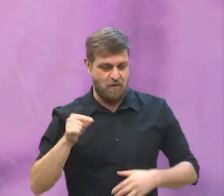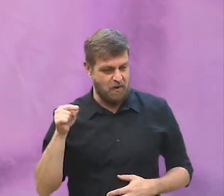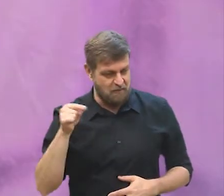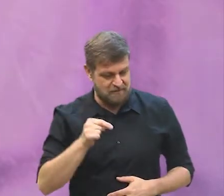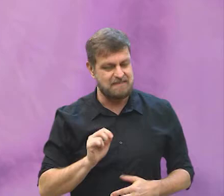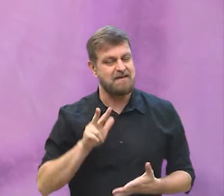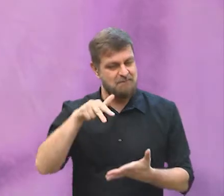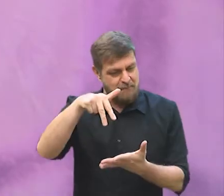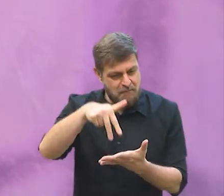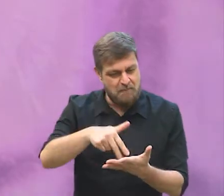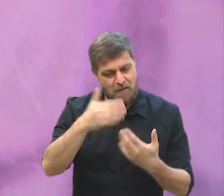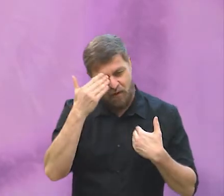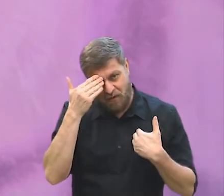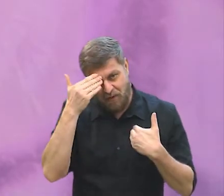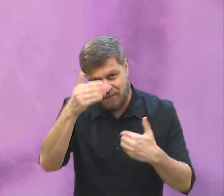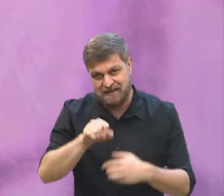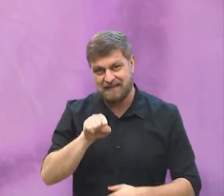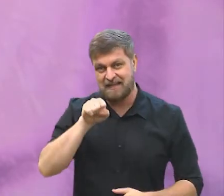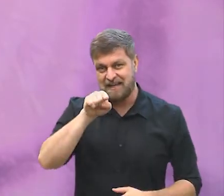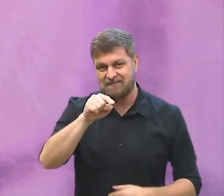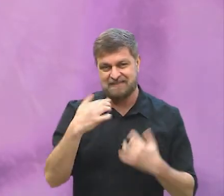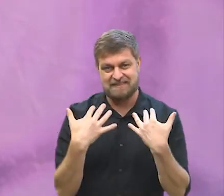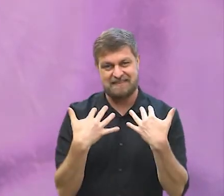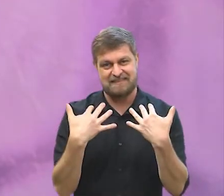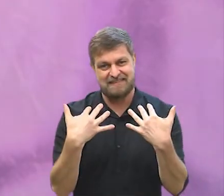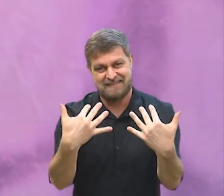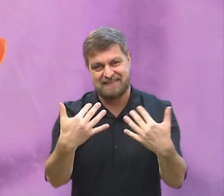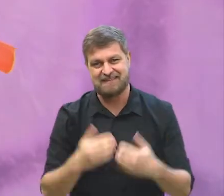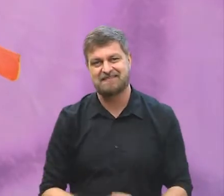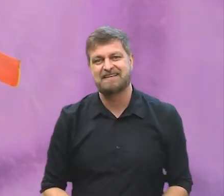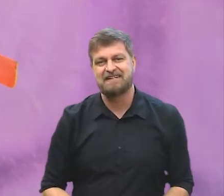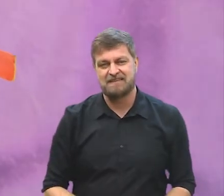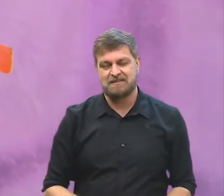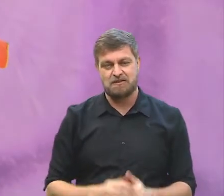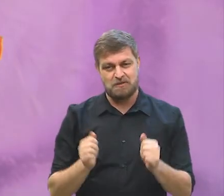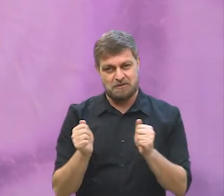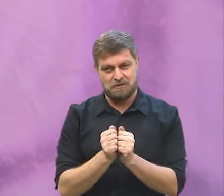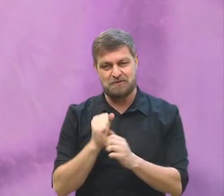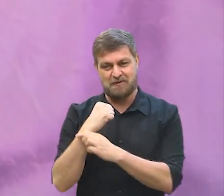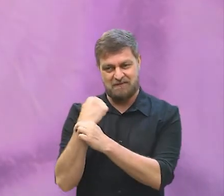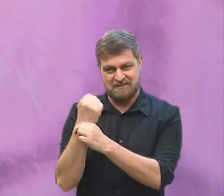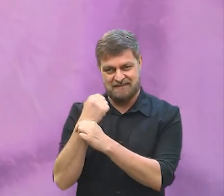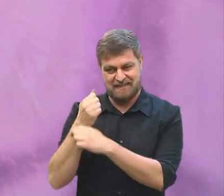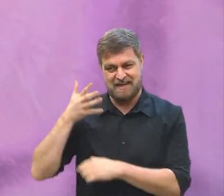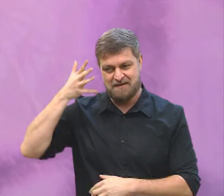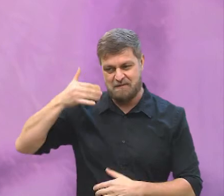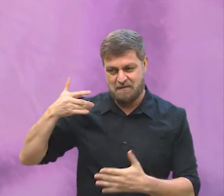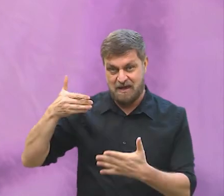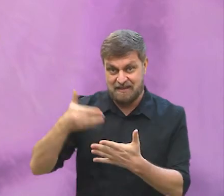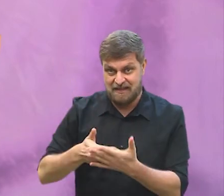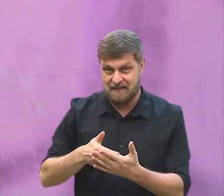senhor, muito obrigada. E obrigada a você também que esteve aqui comigo, com o Nivaldo até esse momento. E